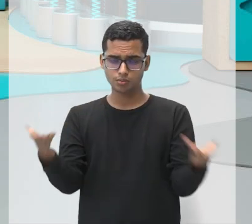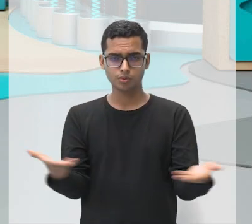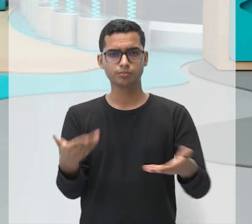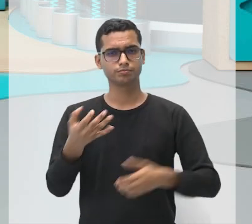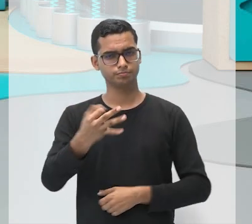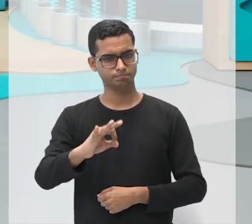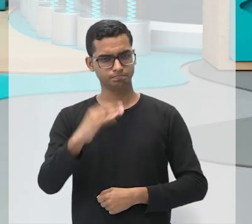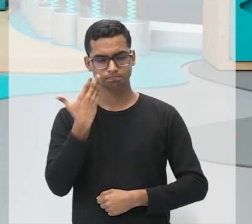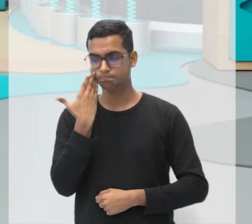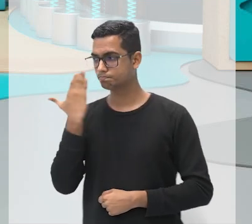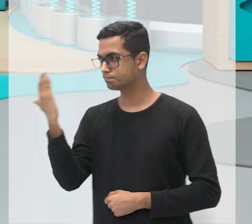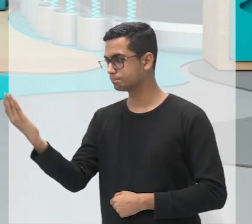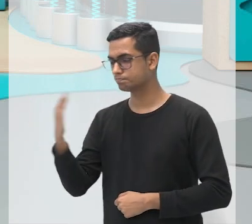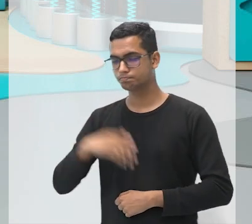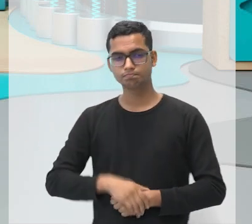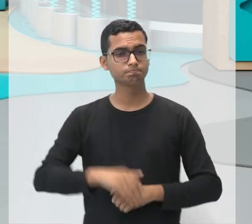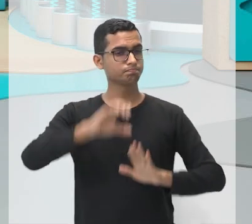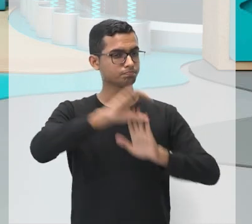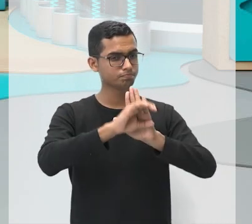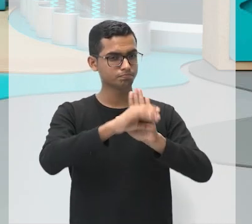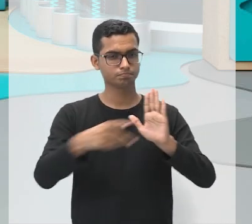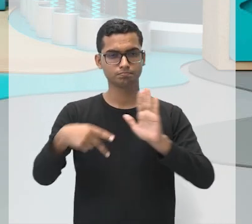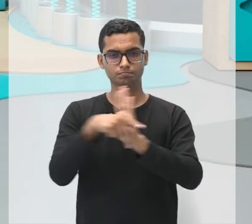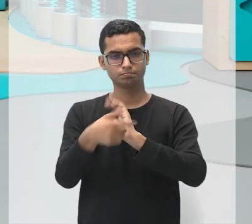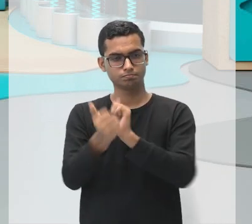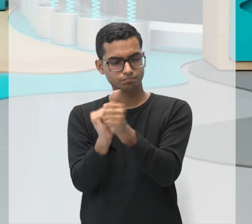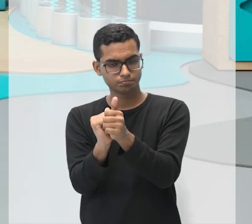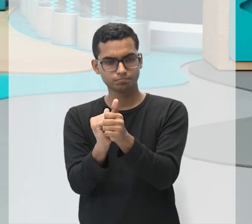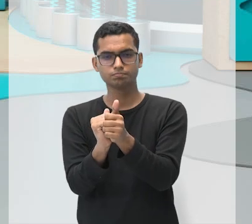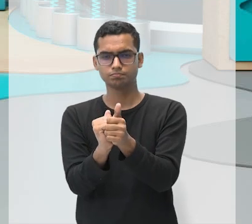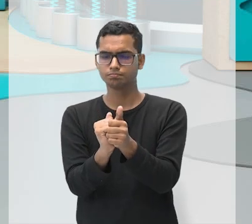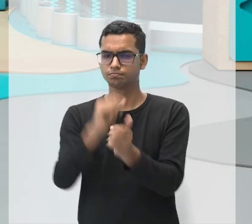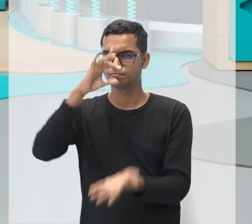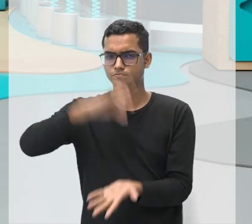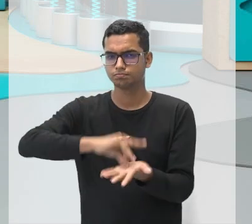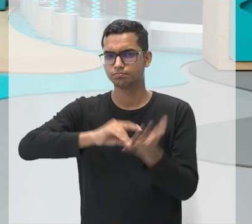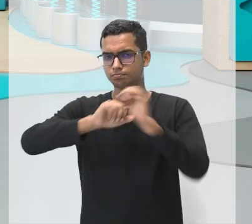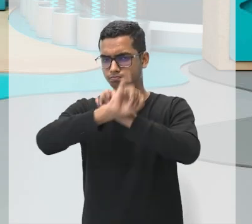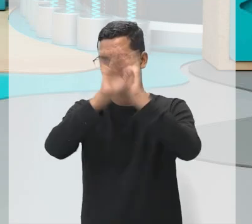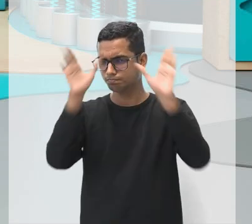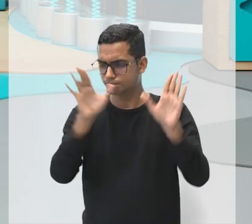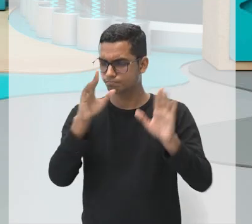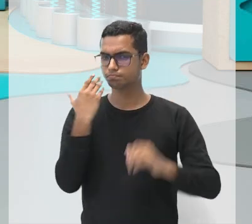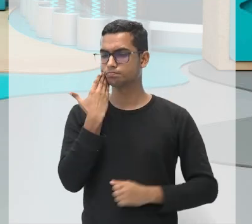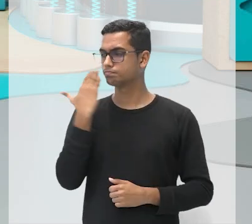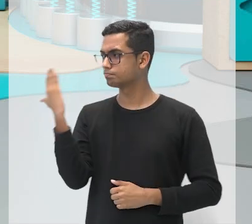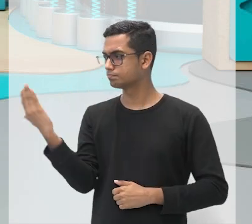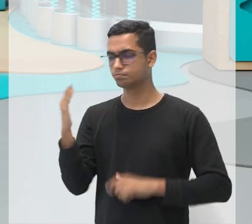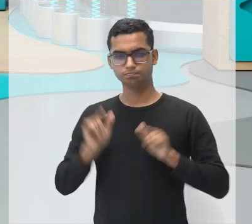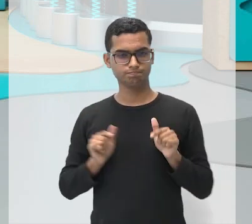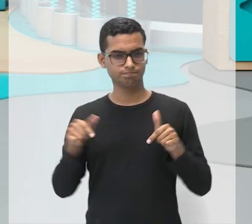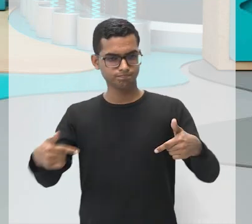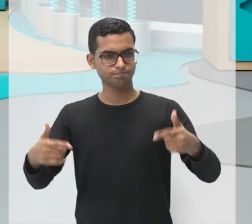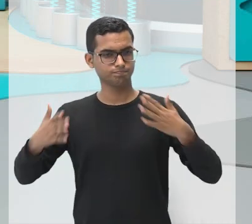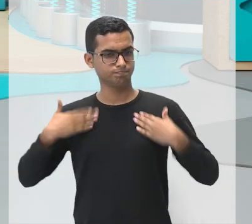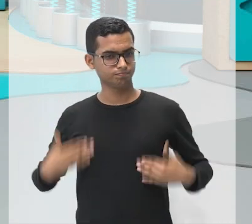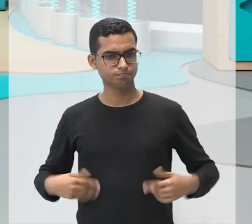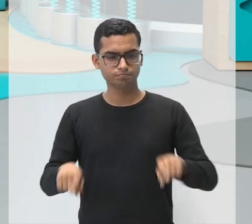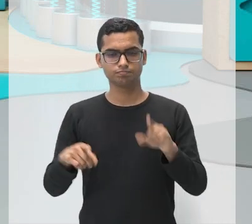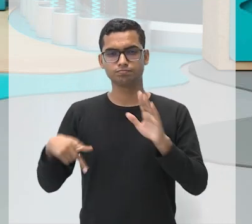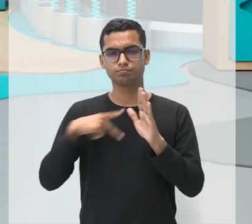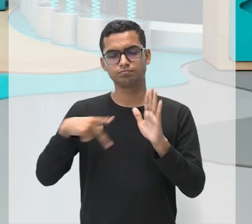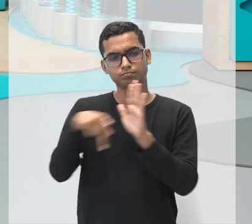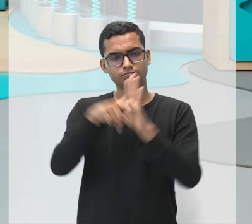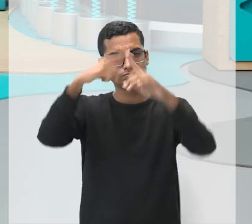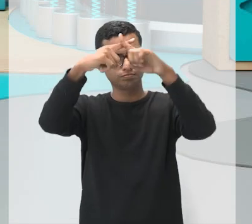aula. Bom, vamos conceituar esporte, aparece de forma muito clara para nós, é toda atividade física competitiva